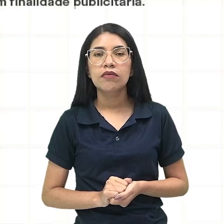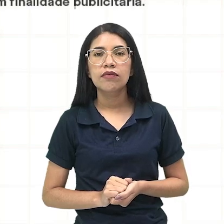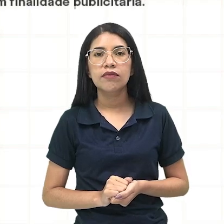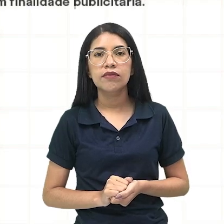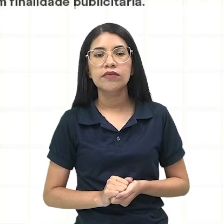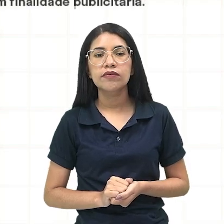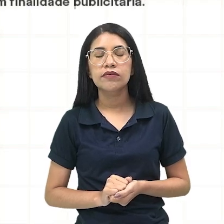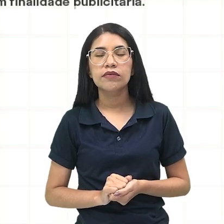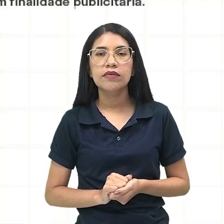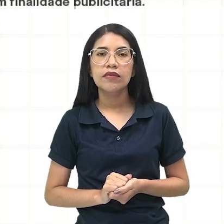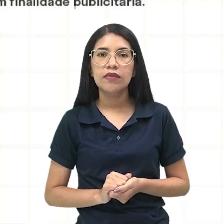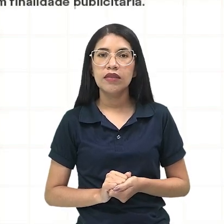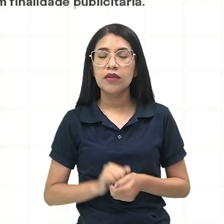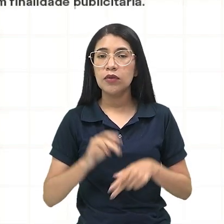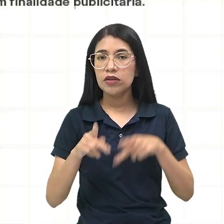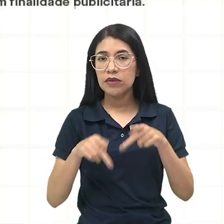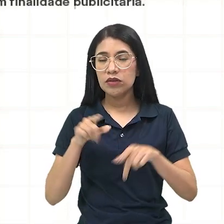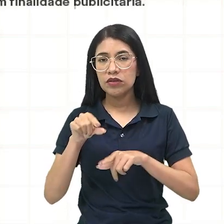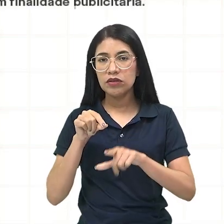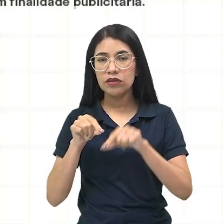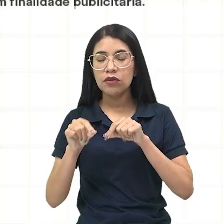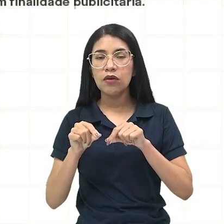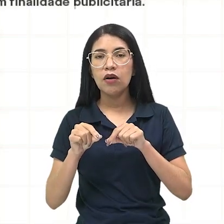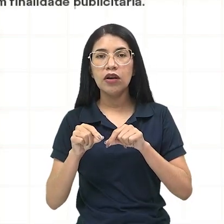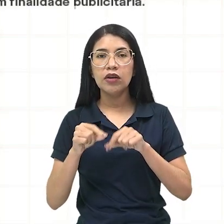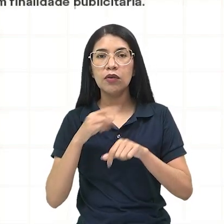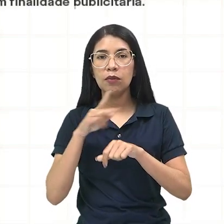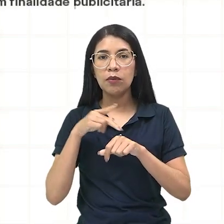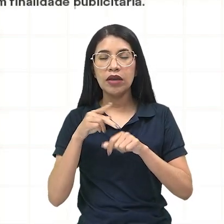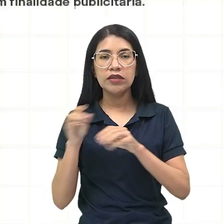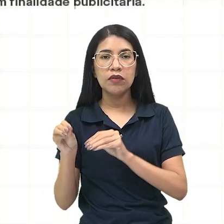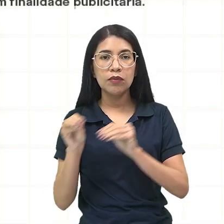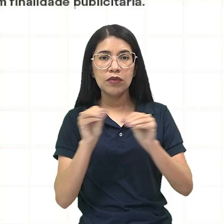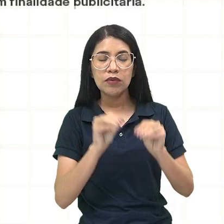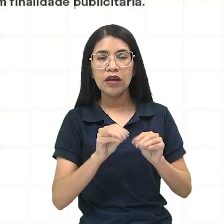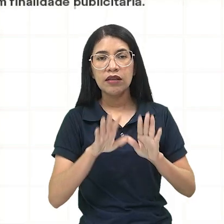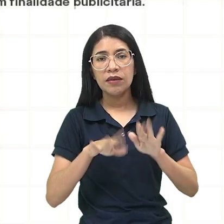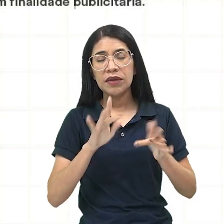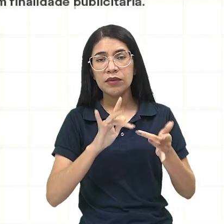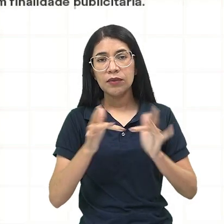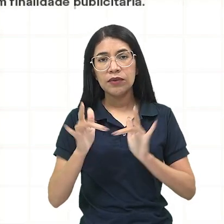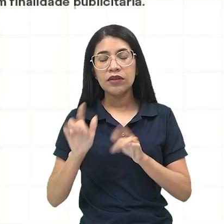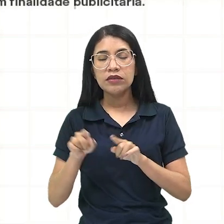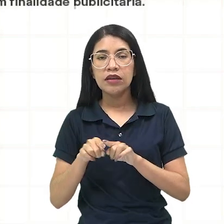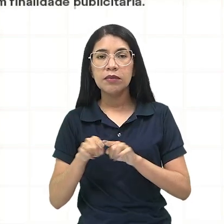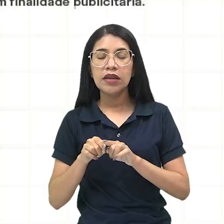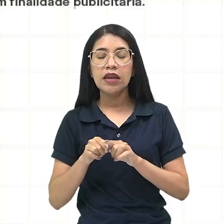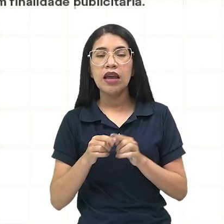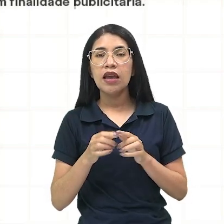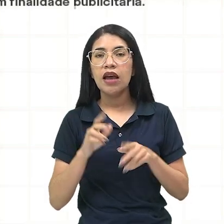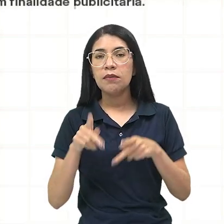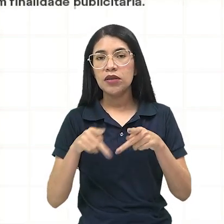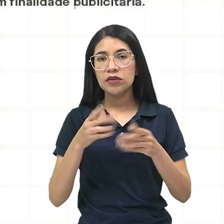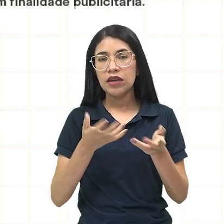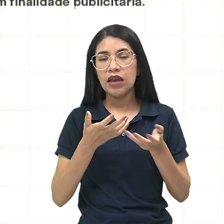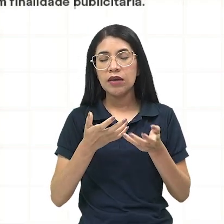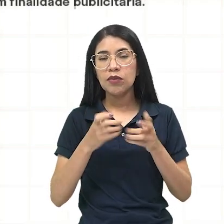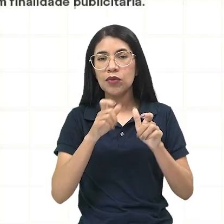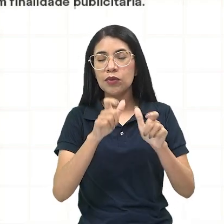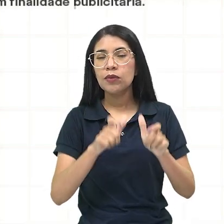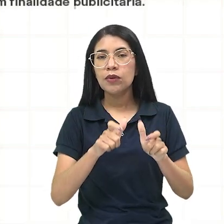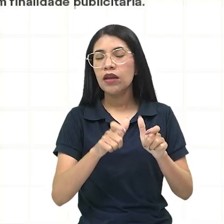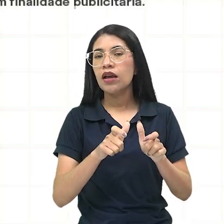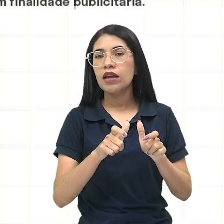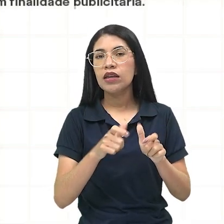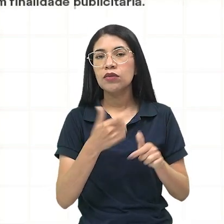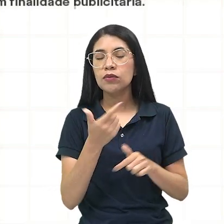a escolha, né, das pessoas para onde elas vão viver depende muito do contexto, né? Tem pessoas que querem ir para um lugar